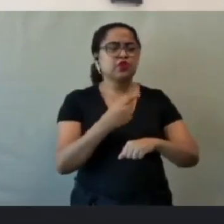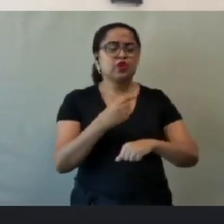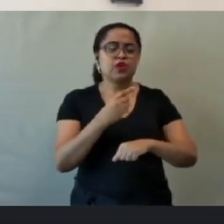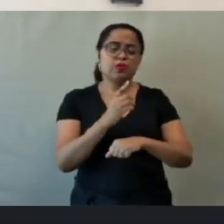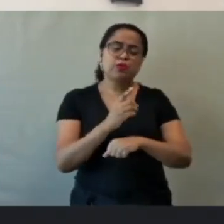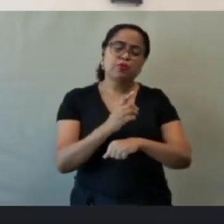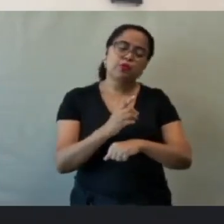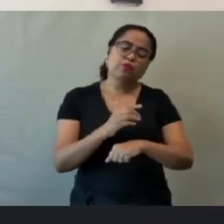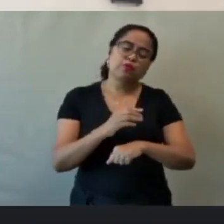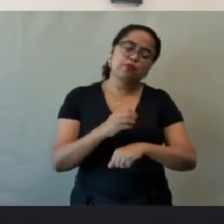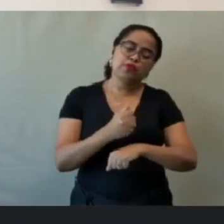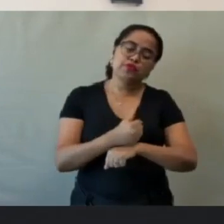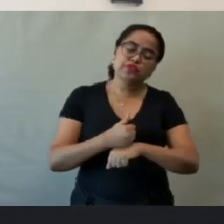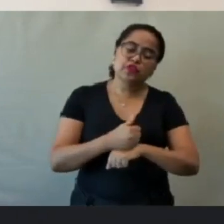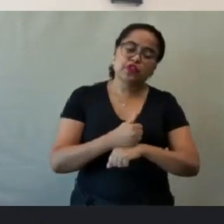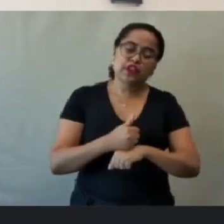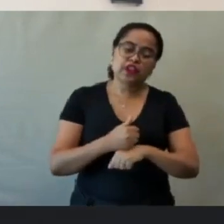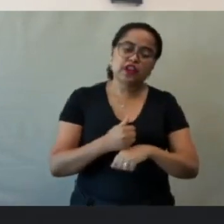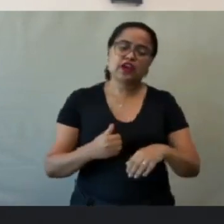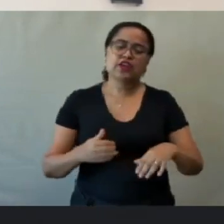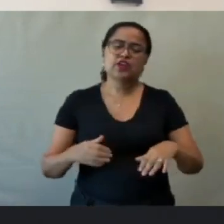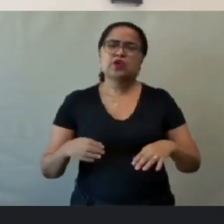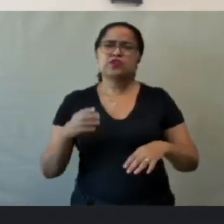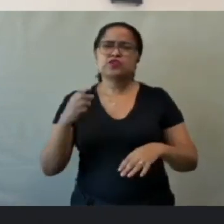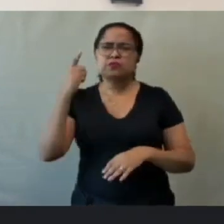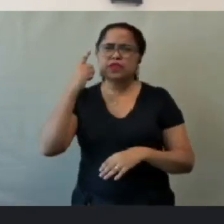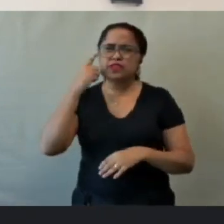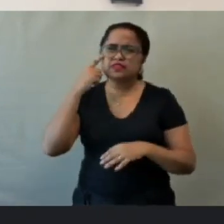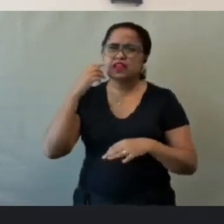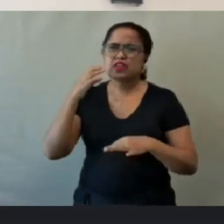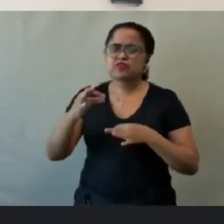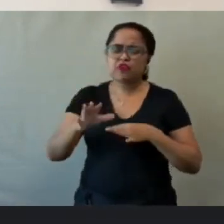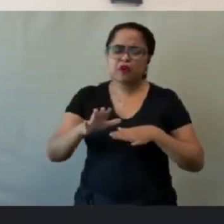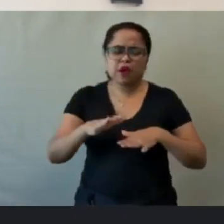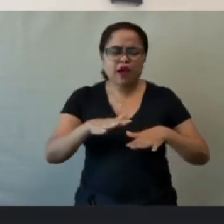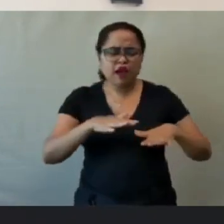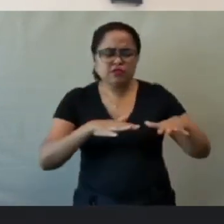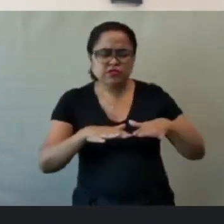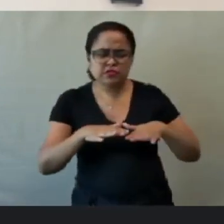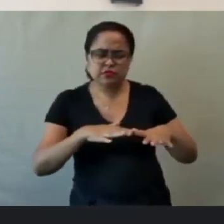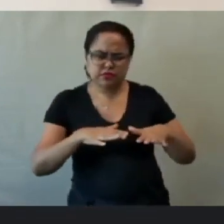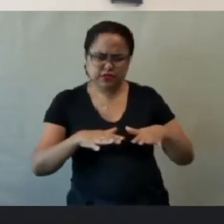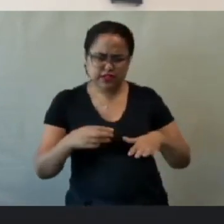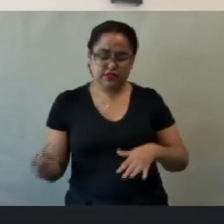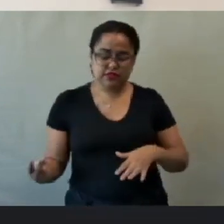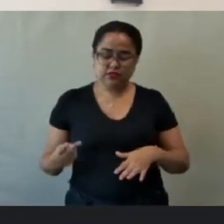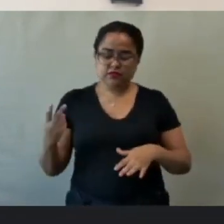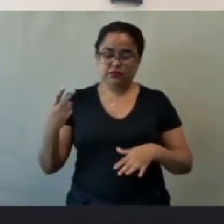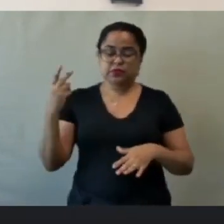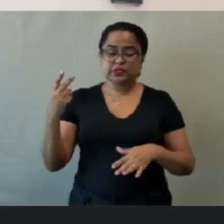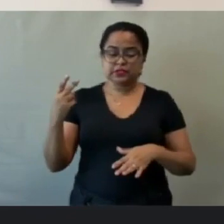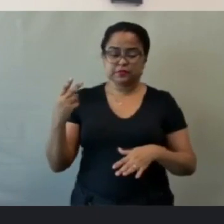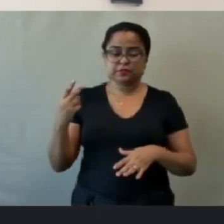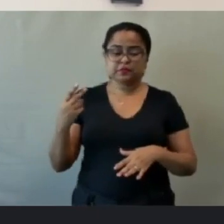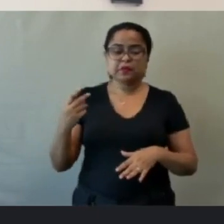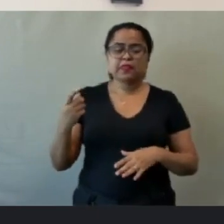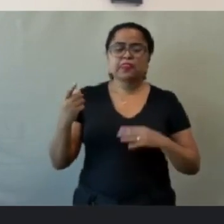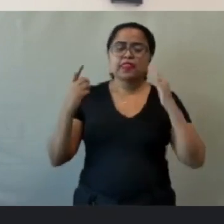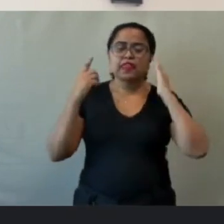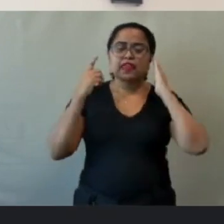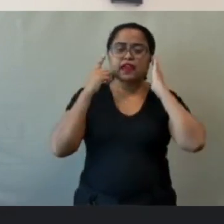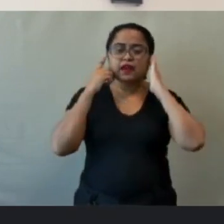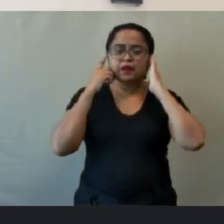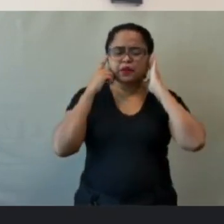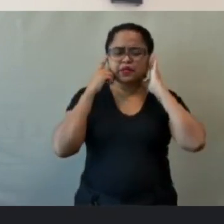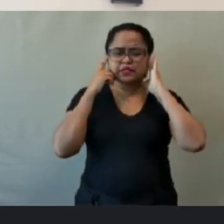temos que pensar de forma articulada quando a gente pensa na questão da valorização. Para além disso, pensar que, ao